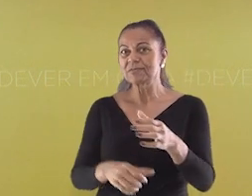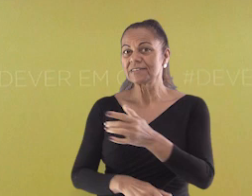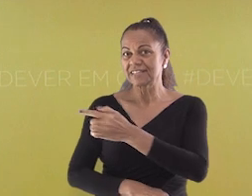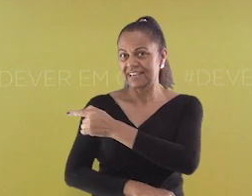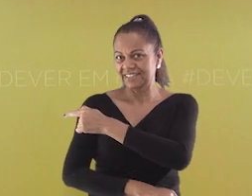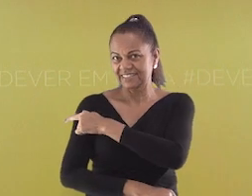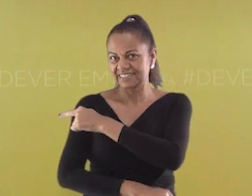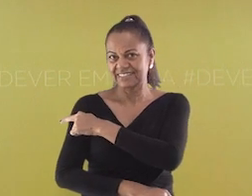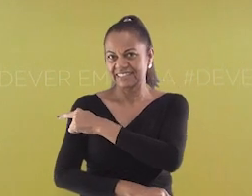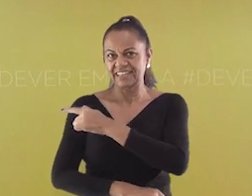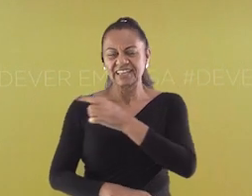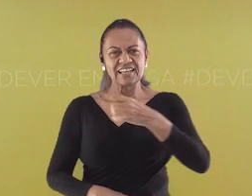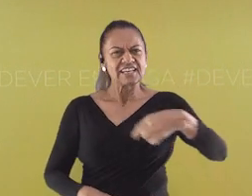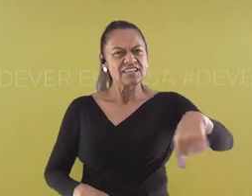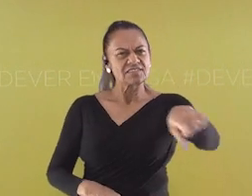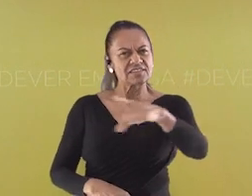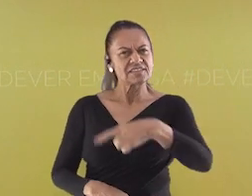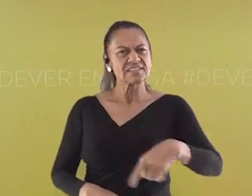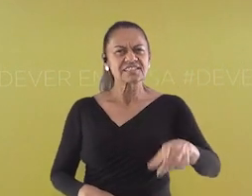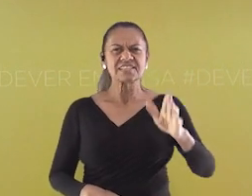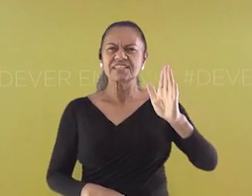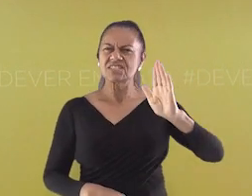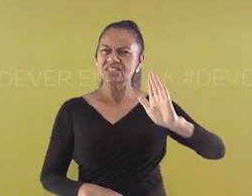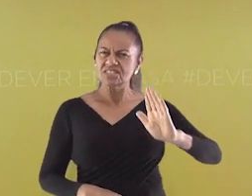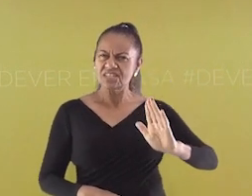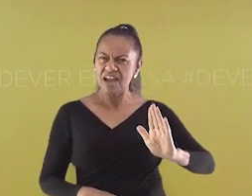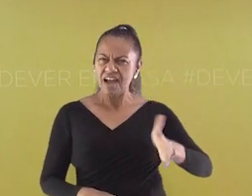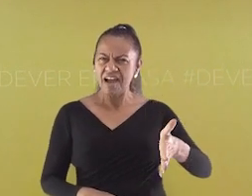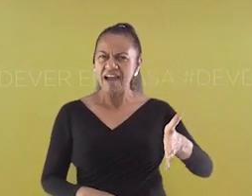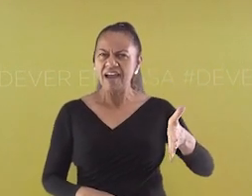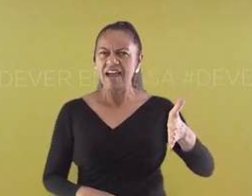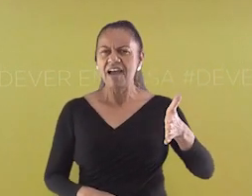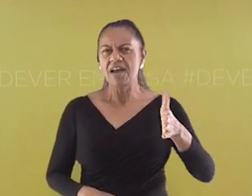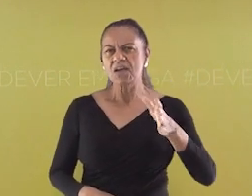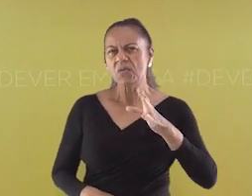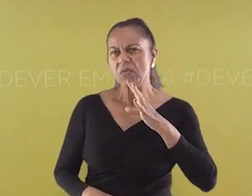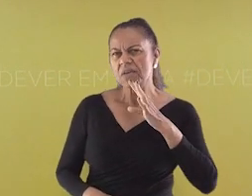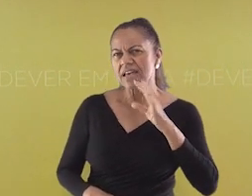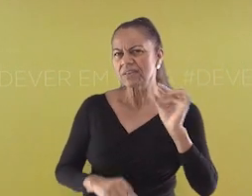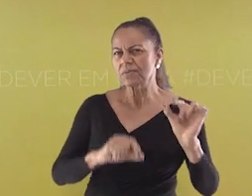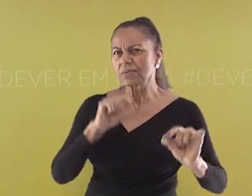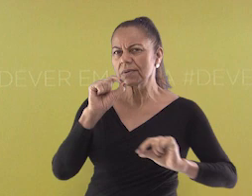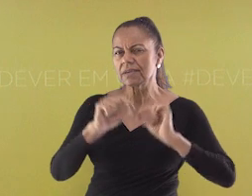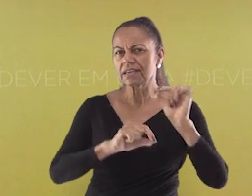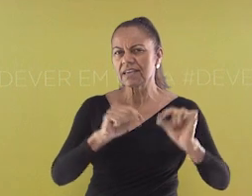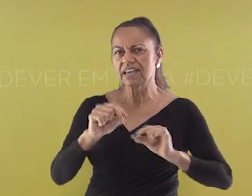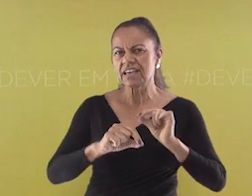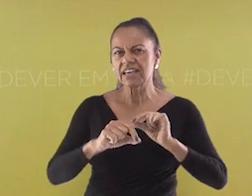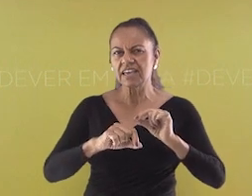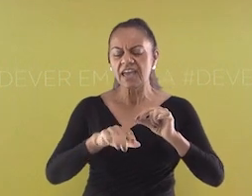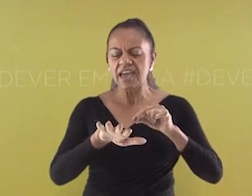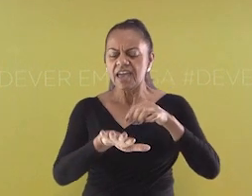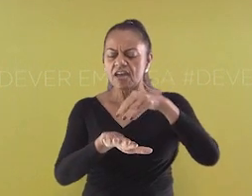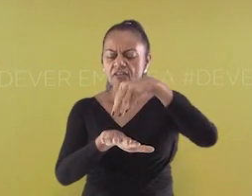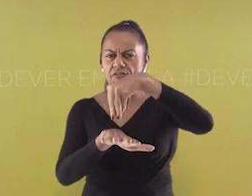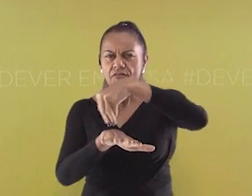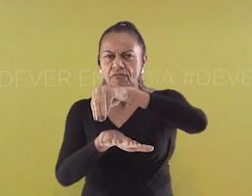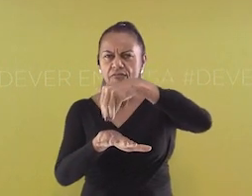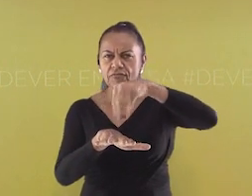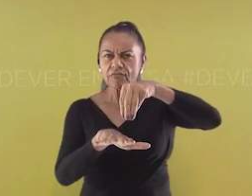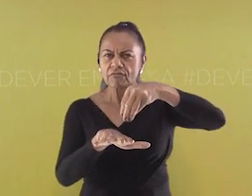ensino fundamental. E você, já ouviu falar de fósseis? Sabe como ocorre o processo